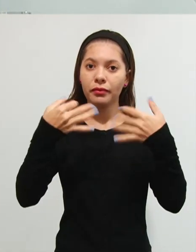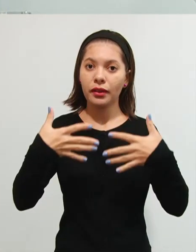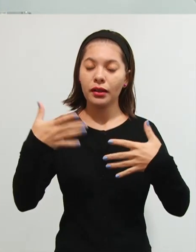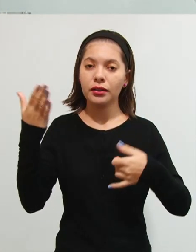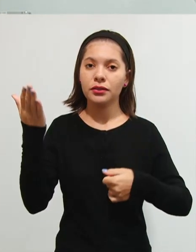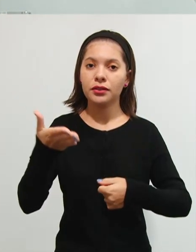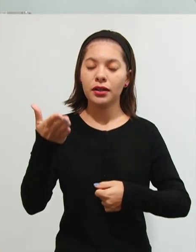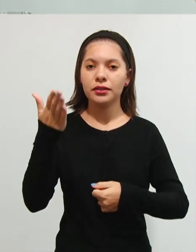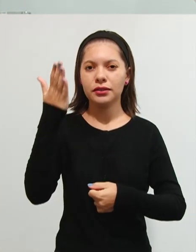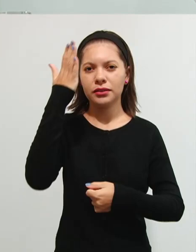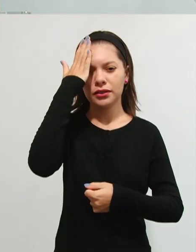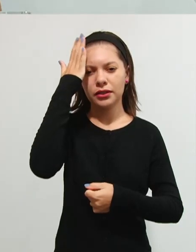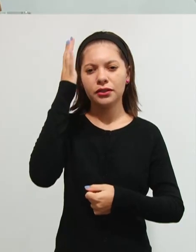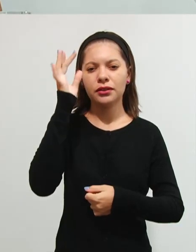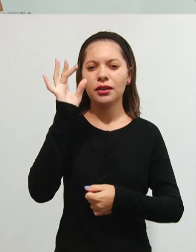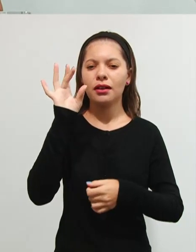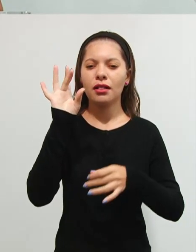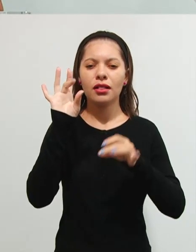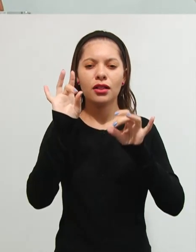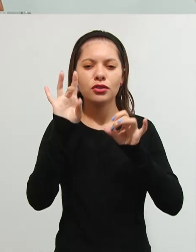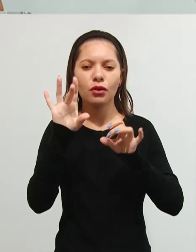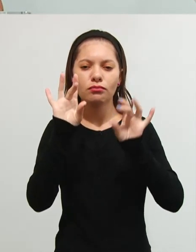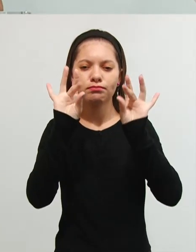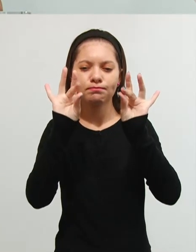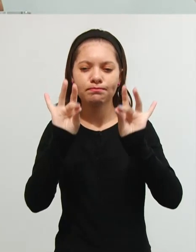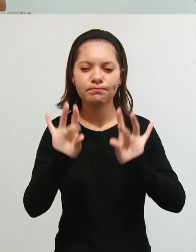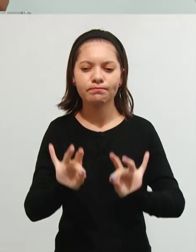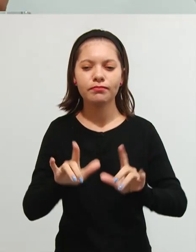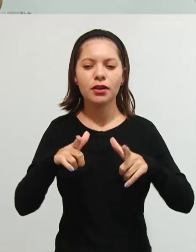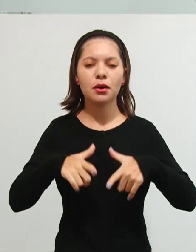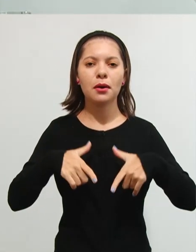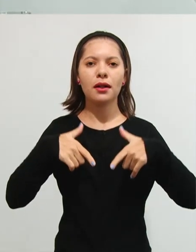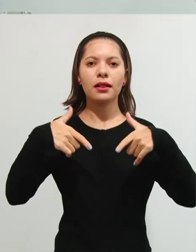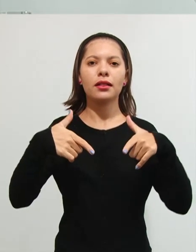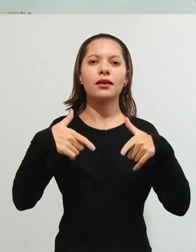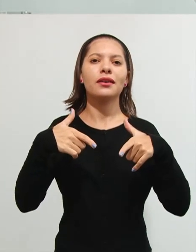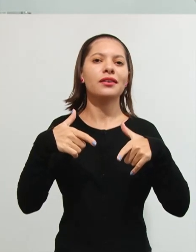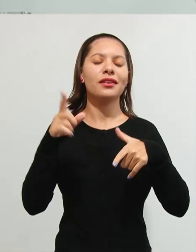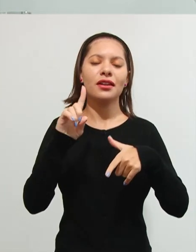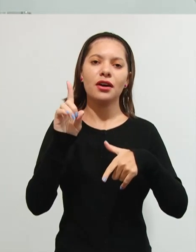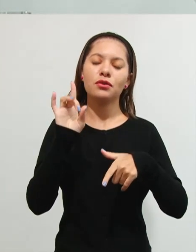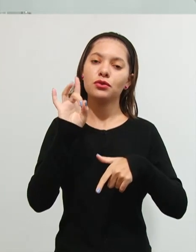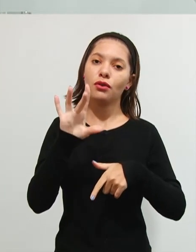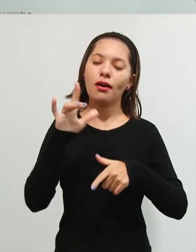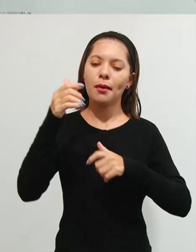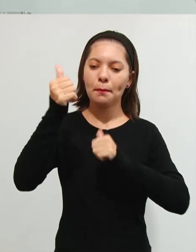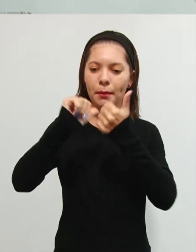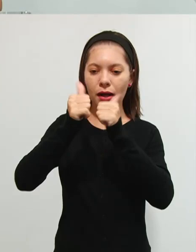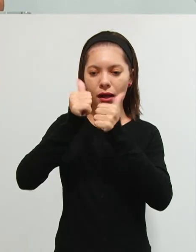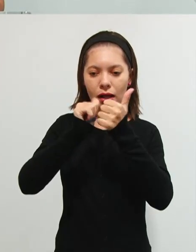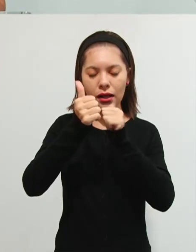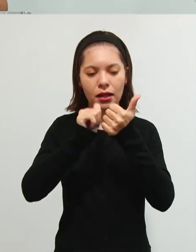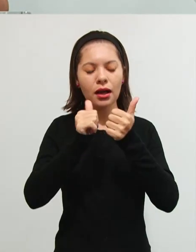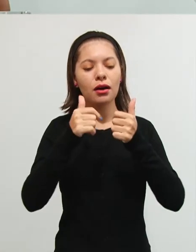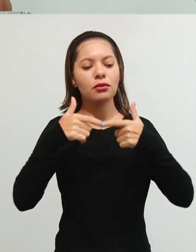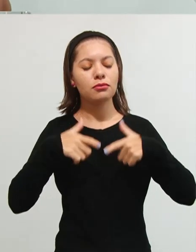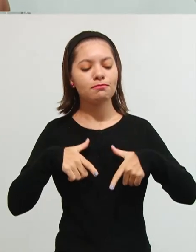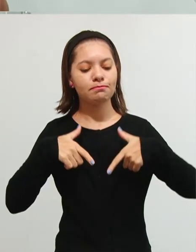não estava ali para descrever comportamento, mas para analisar o comportamento em si, para ele,